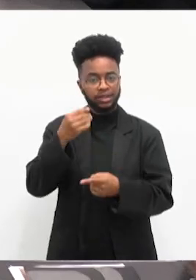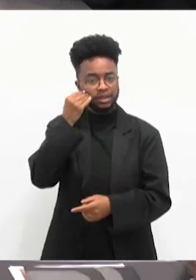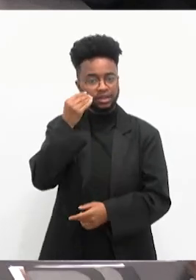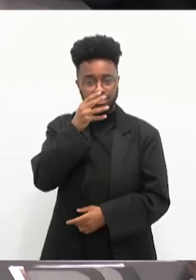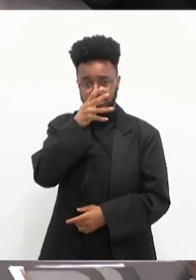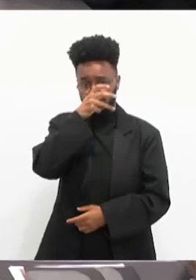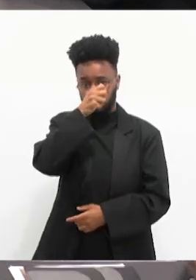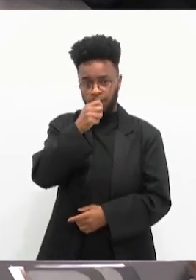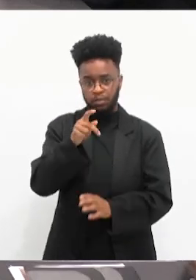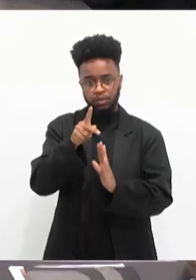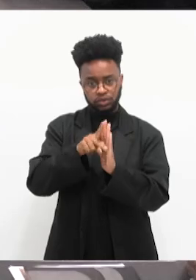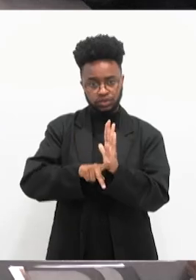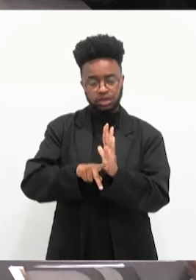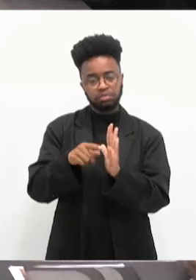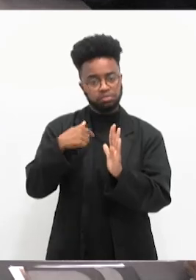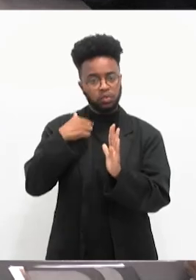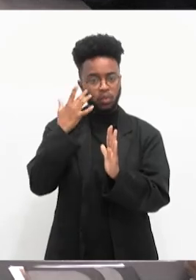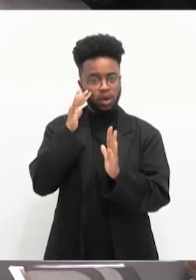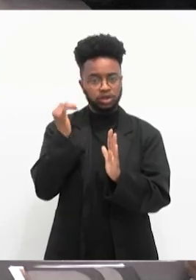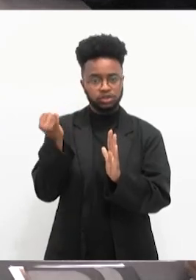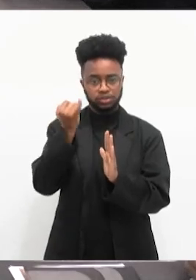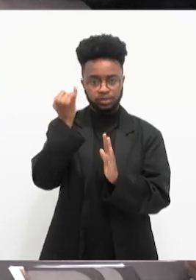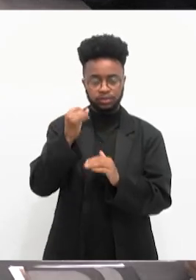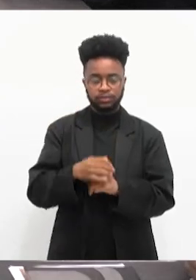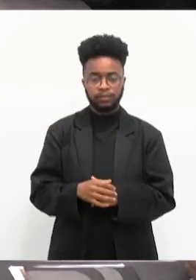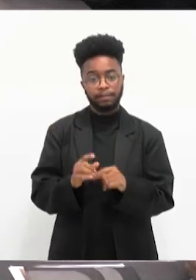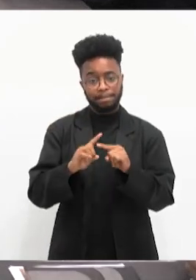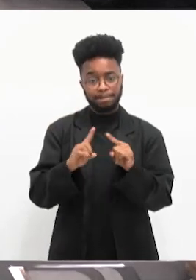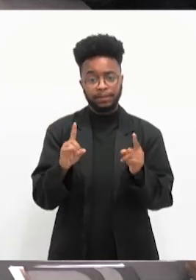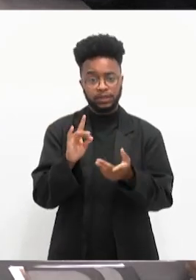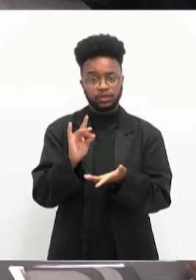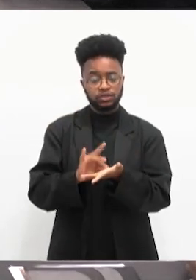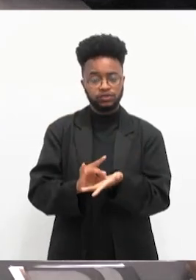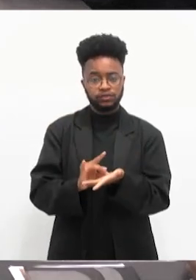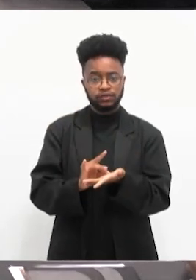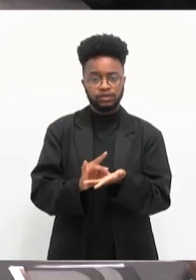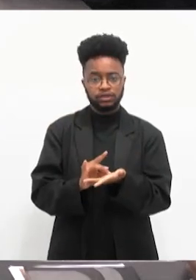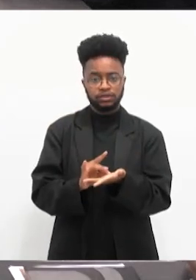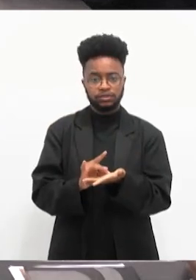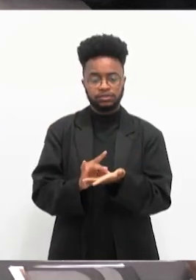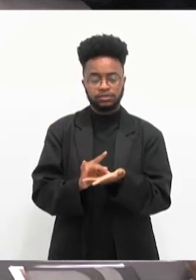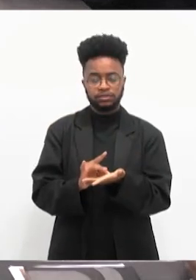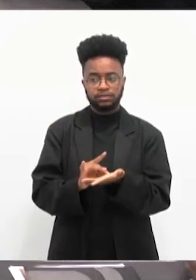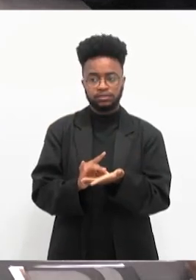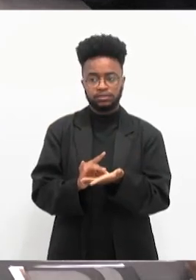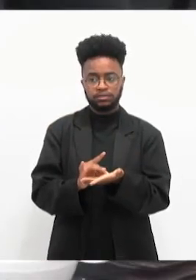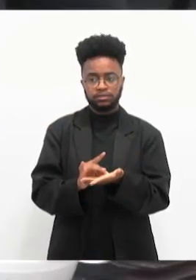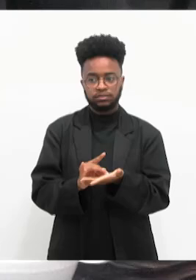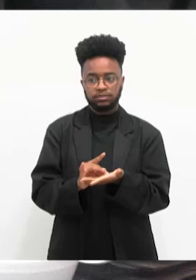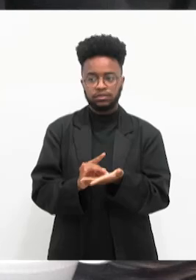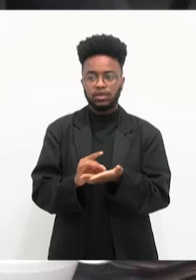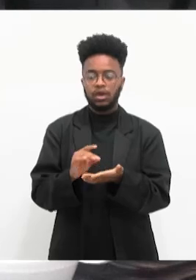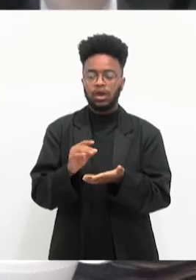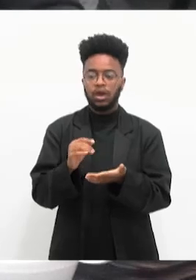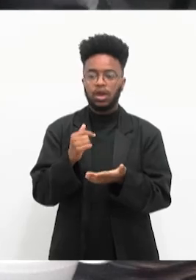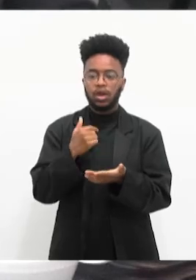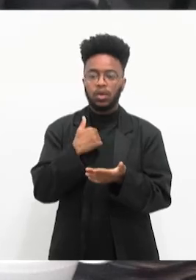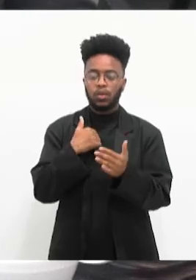salvar o projeto. Acho que isso é meritório. Mas, de fato, acho que também me filio